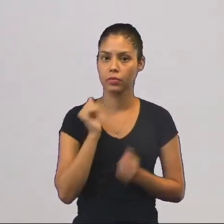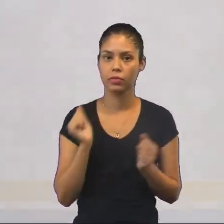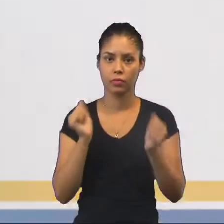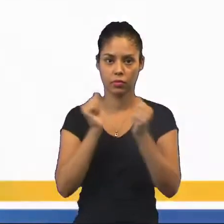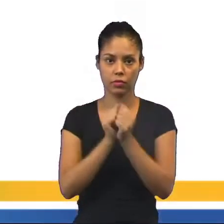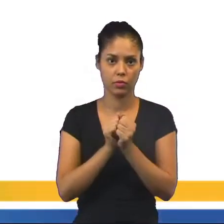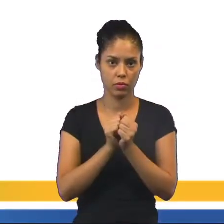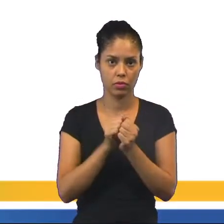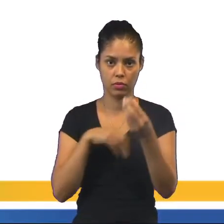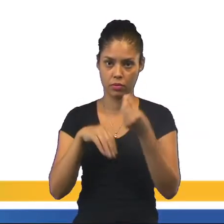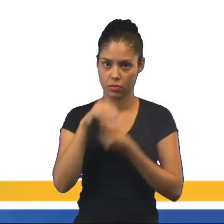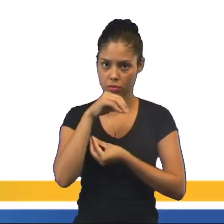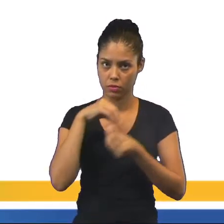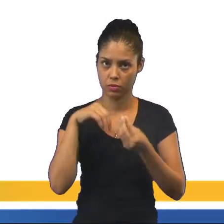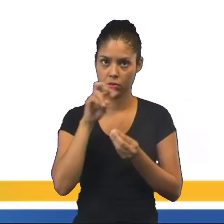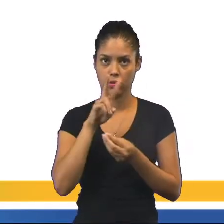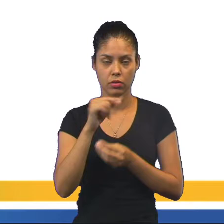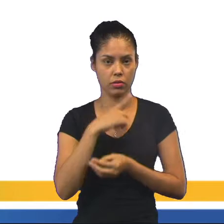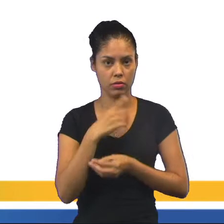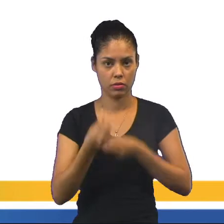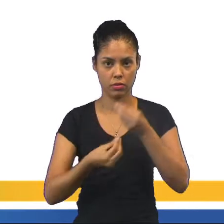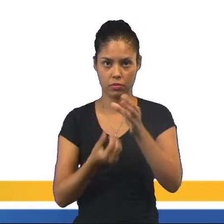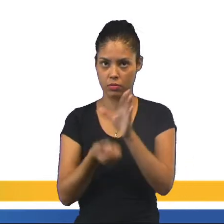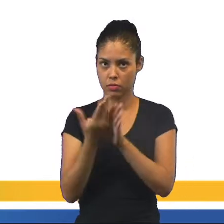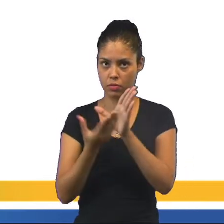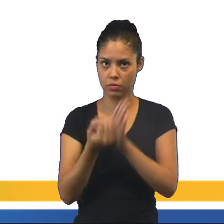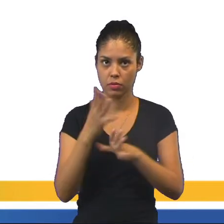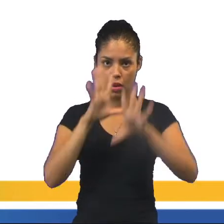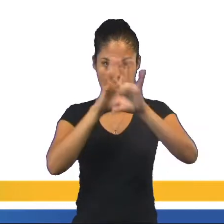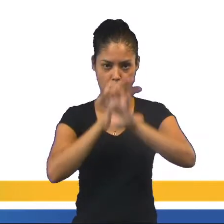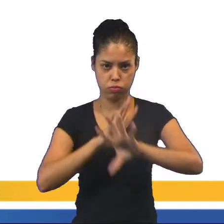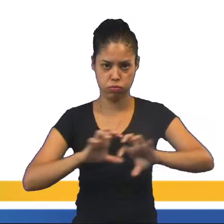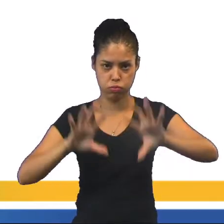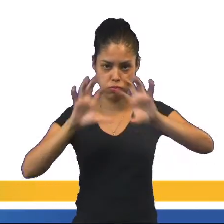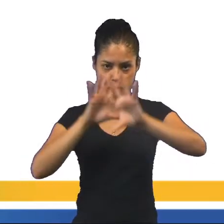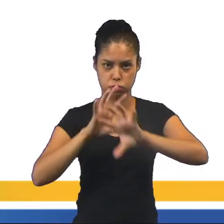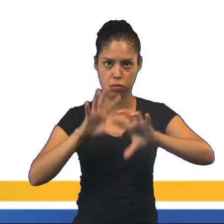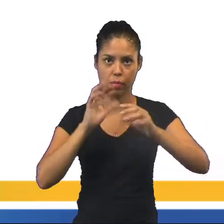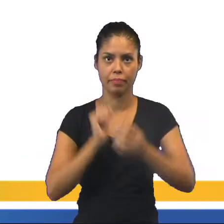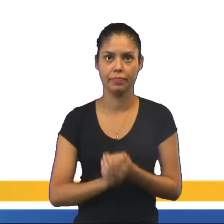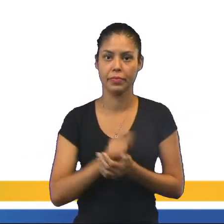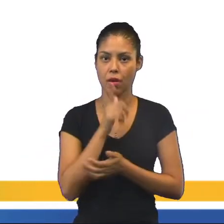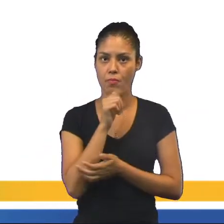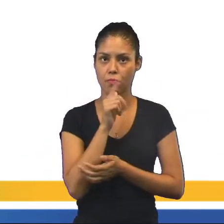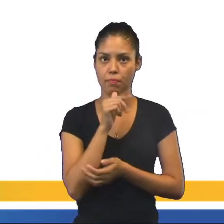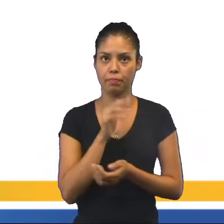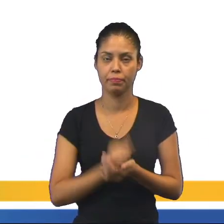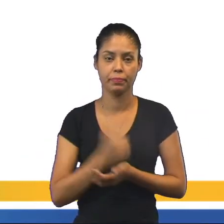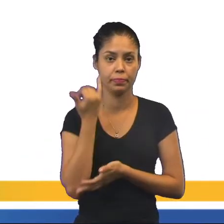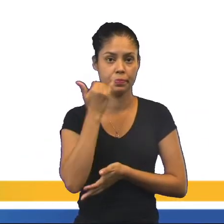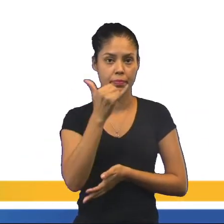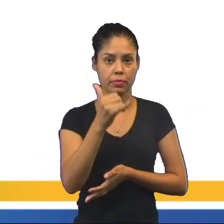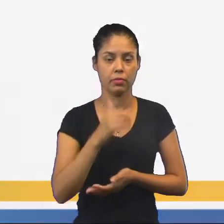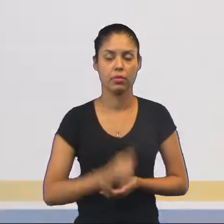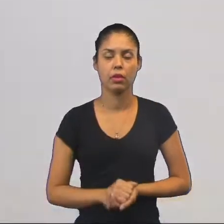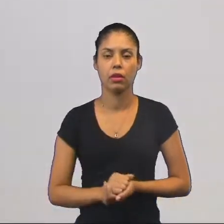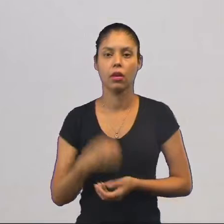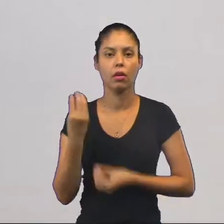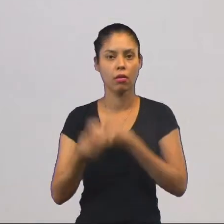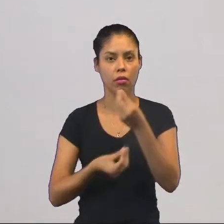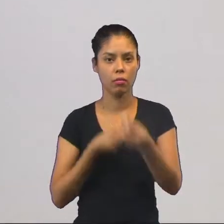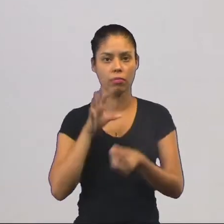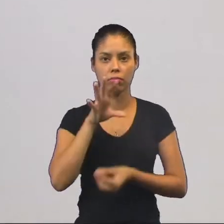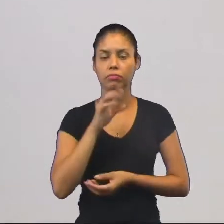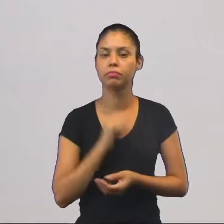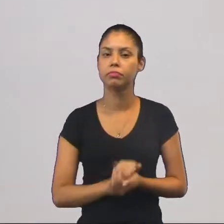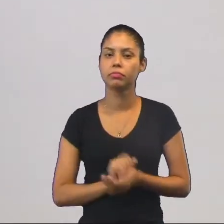oxigênio reagem, eles vão ter como produto gás carbônico, água e energia. Ou seja,